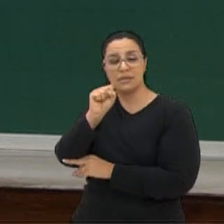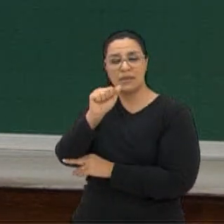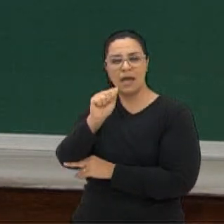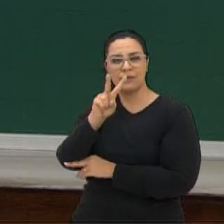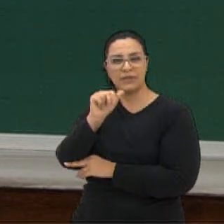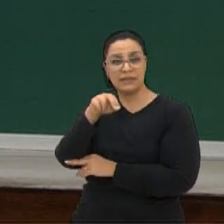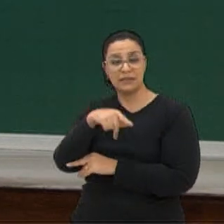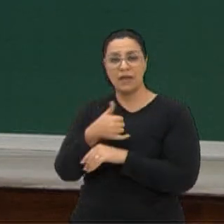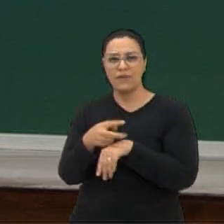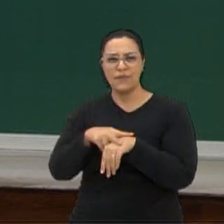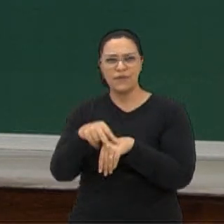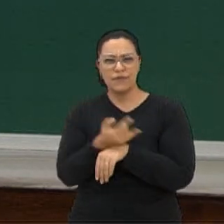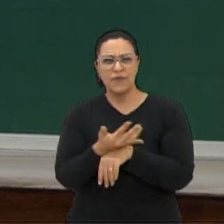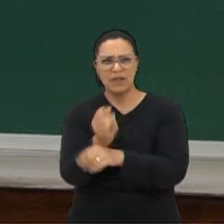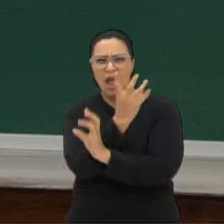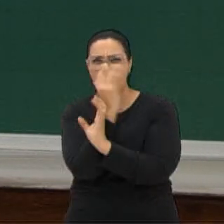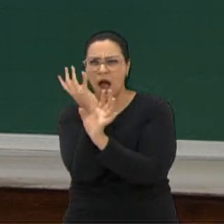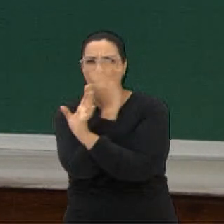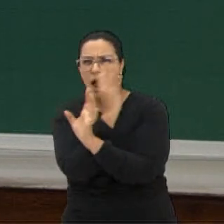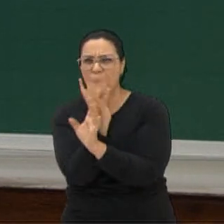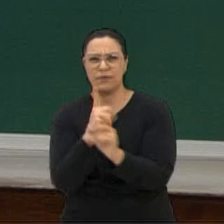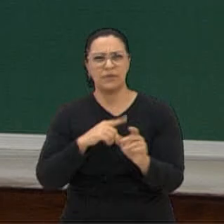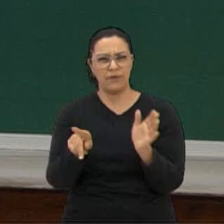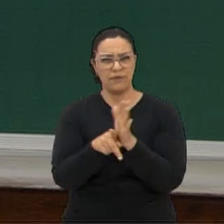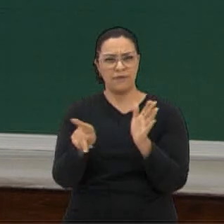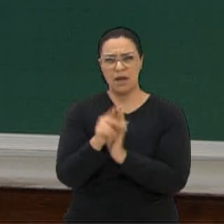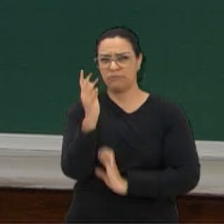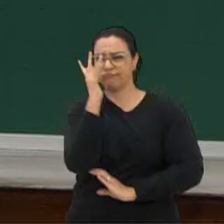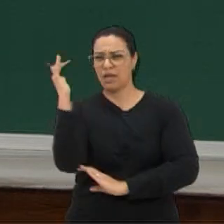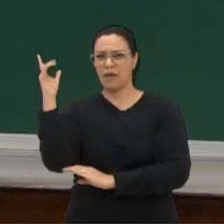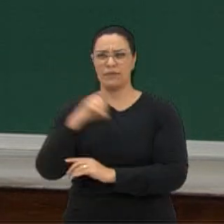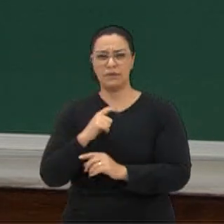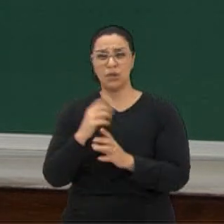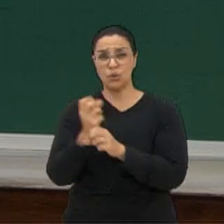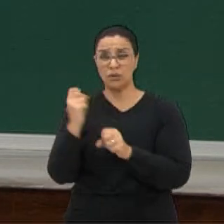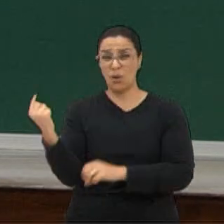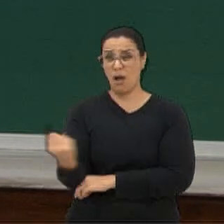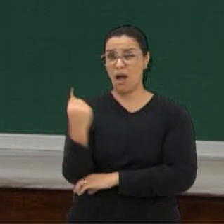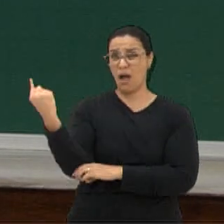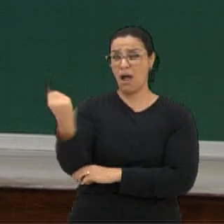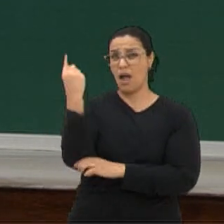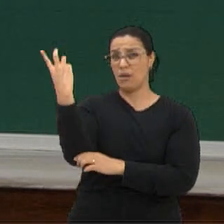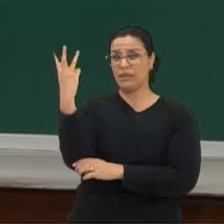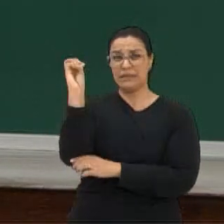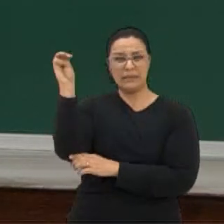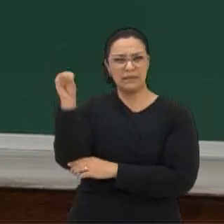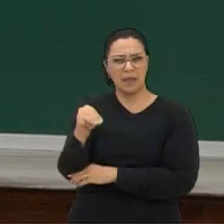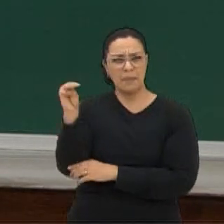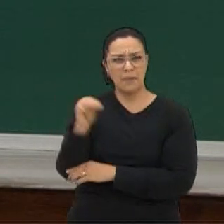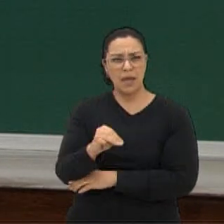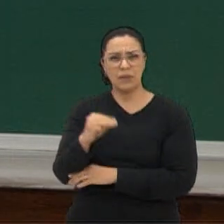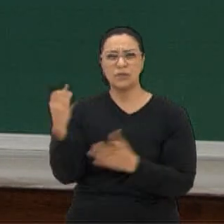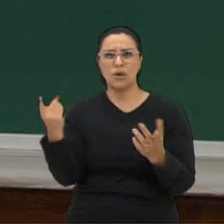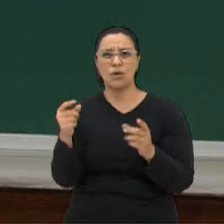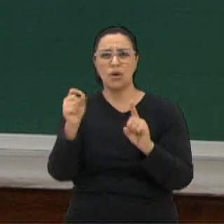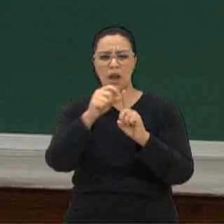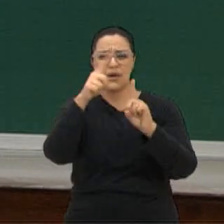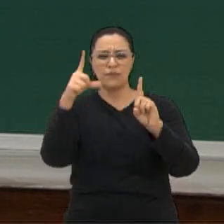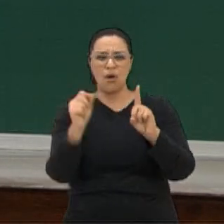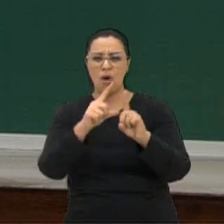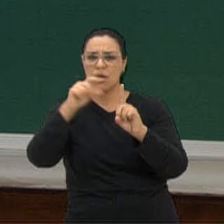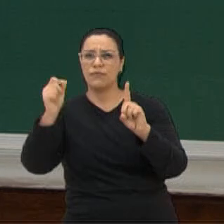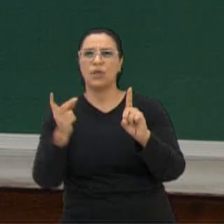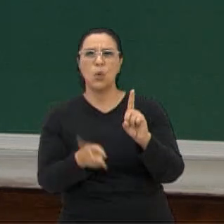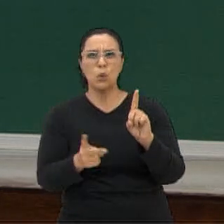Possui uma vegetação florestal densa que é composta por árvores que atingem mais de 30 metros e não perdem as folhas no